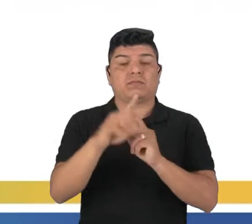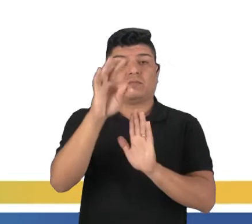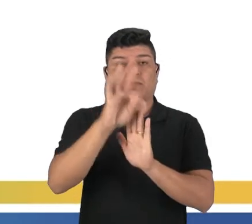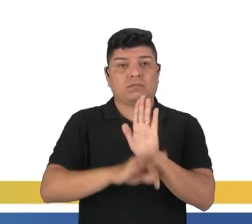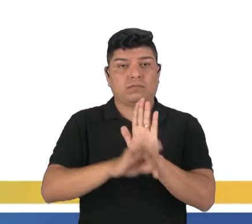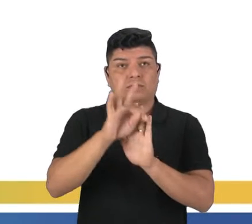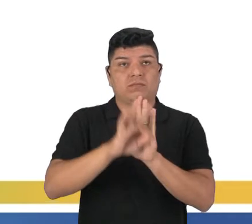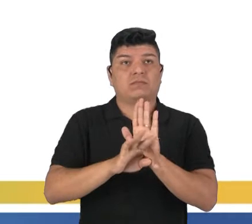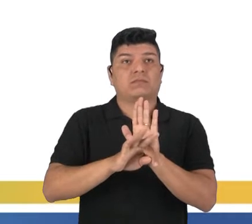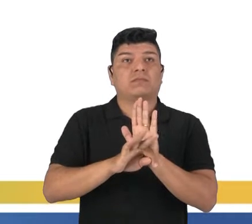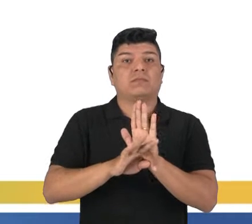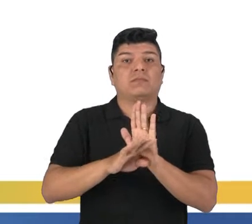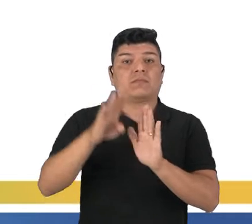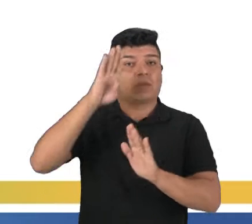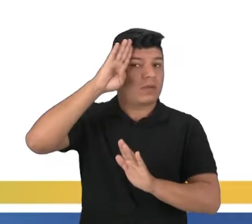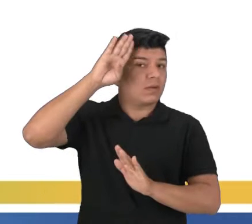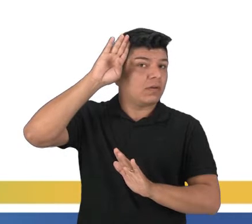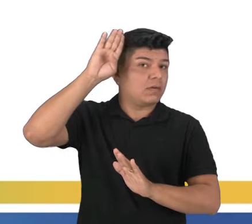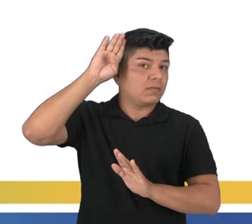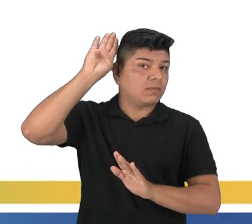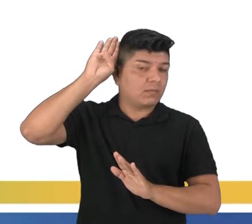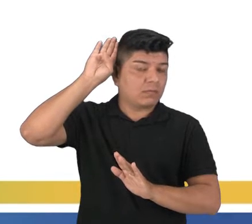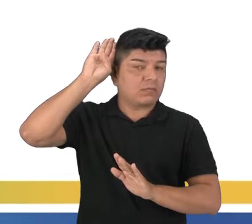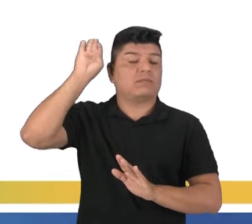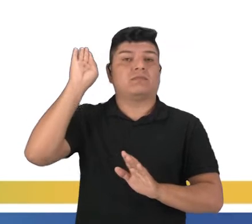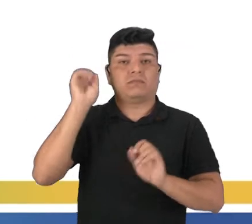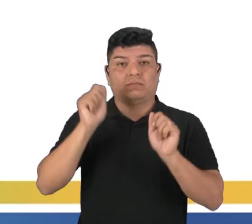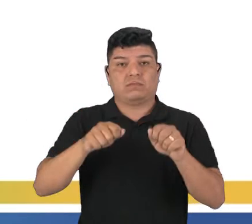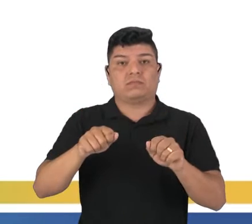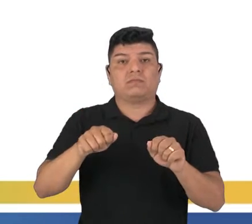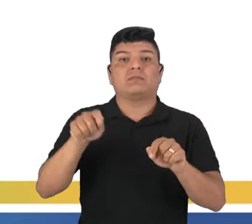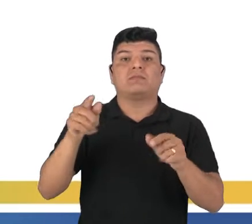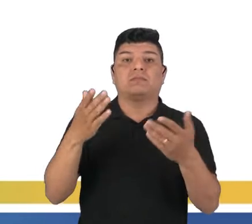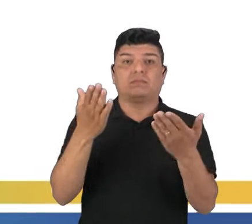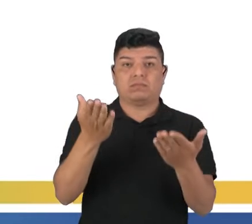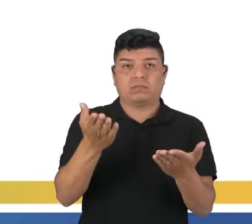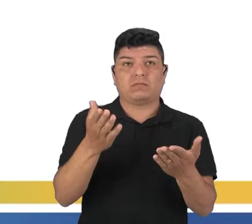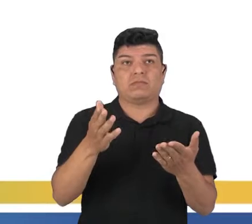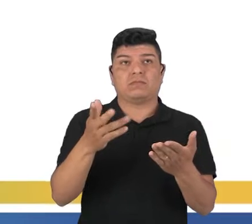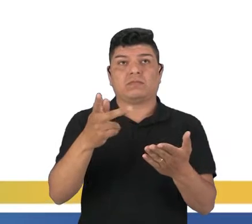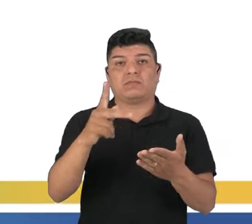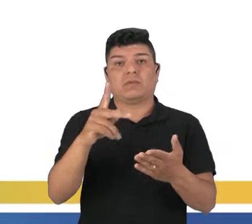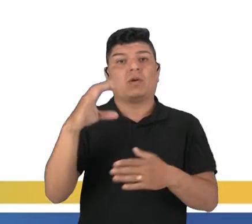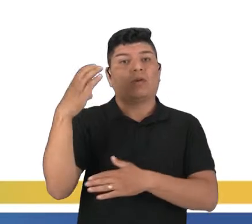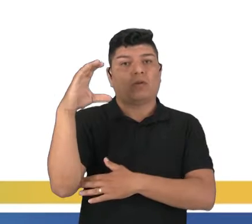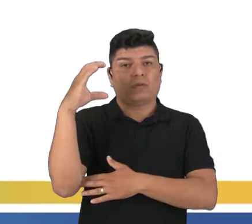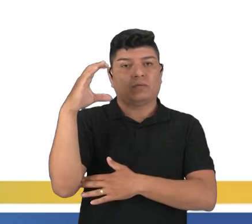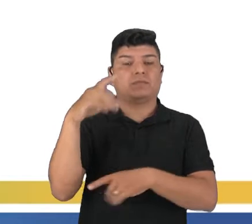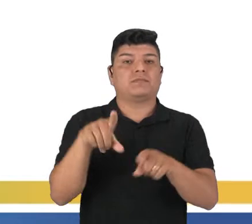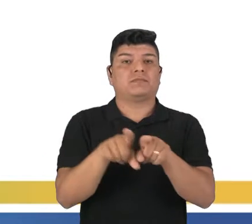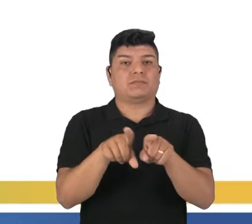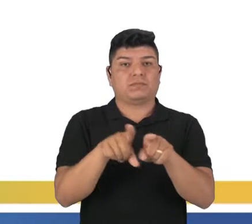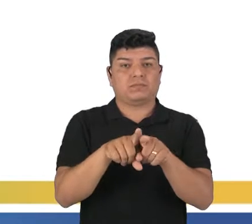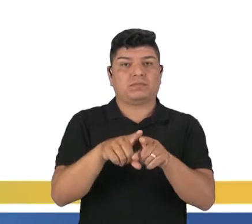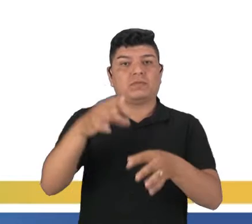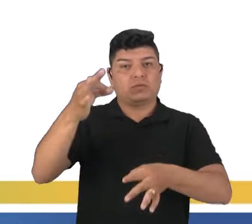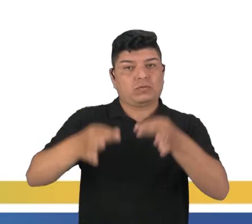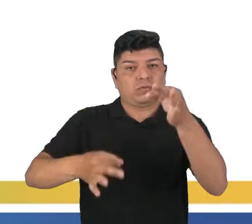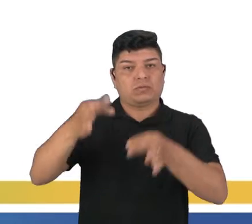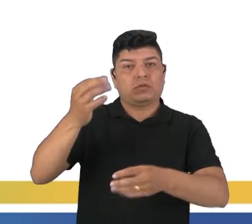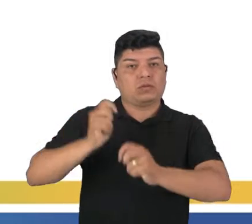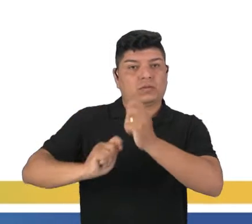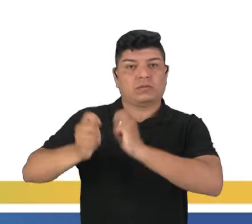textos expositivos são que acadêmicos, dentro do estudo aí, tá? O científico,